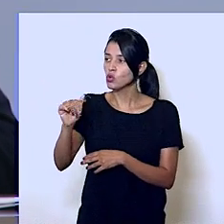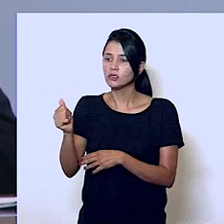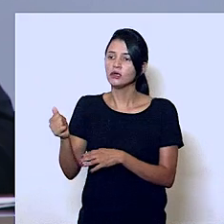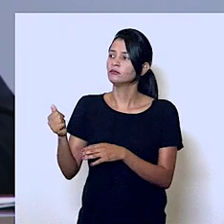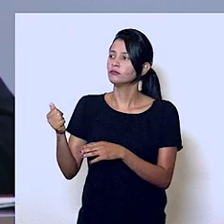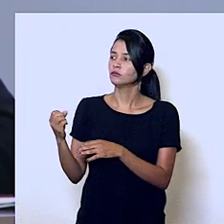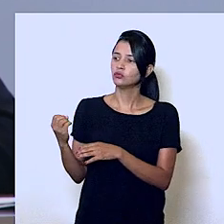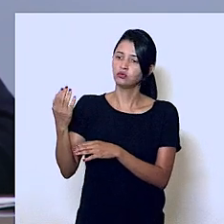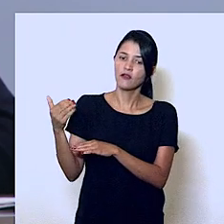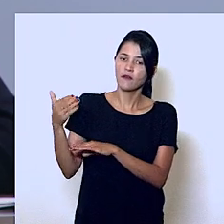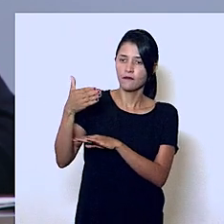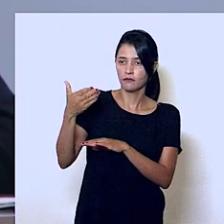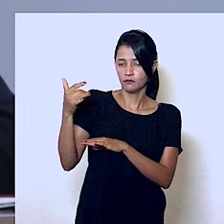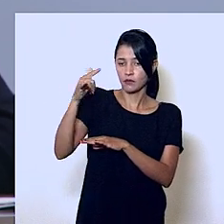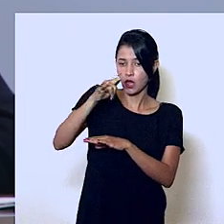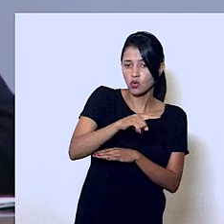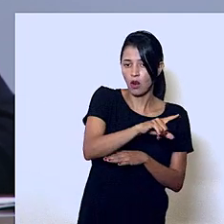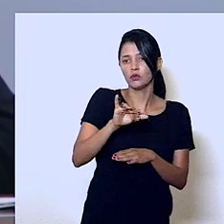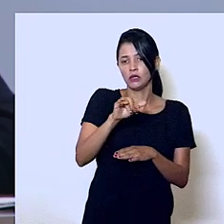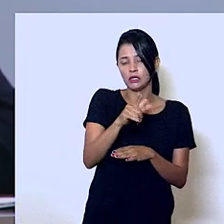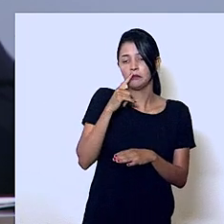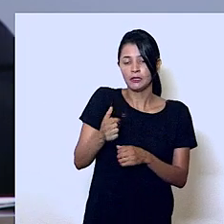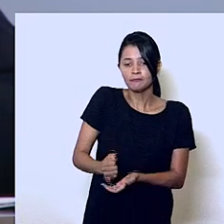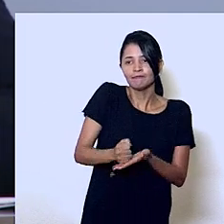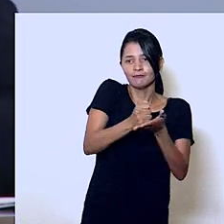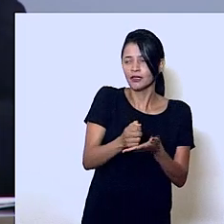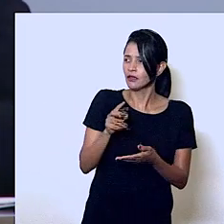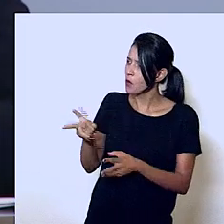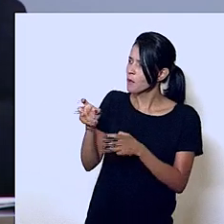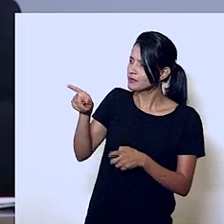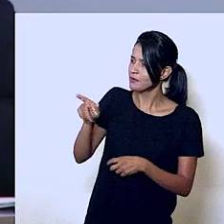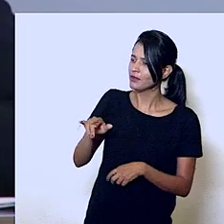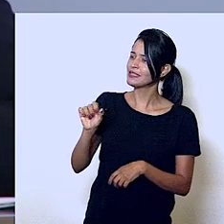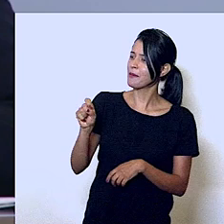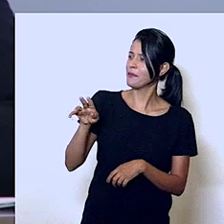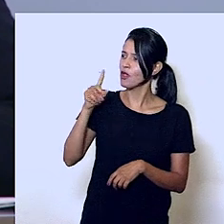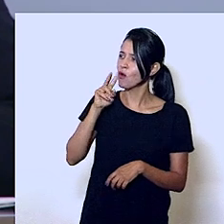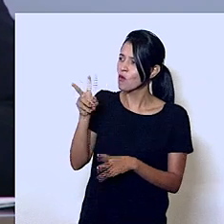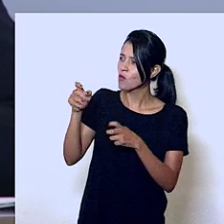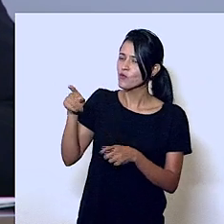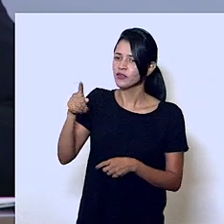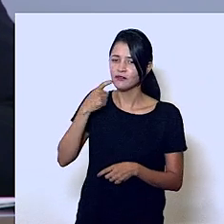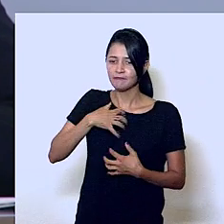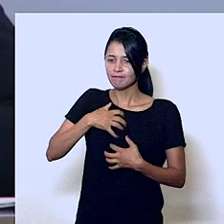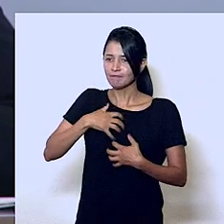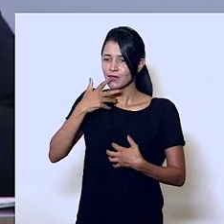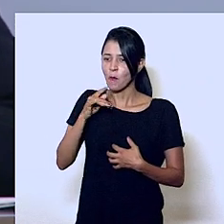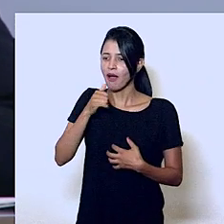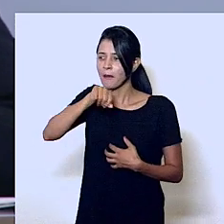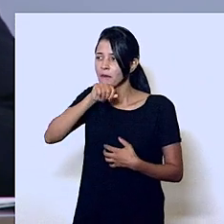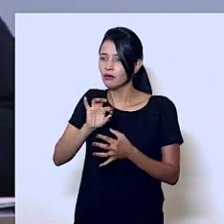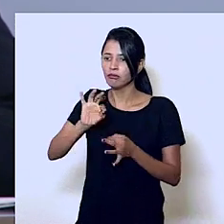contribuir com a missão. E vendo o sorriso da Isabel, eu fico imaginando o que vocês sentiram aqui com pai e mãe longe, né, naquele momento. Os